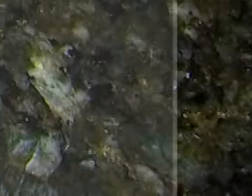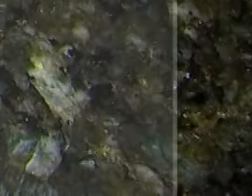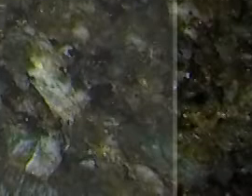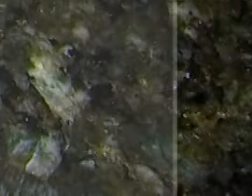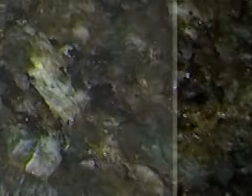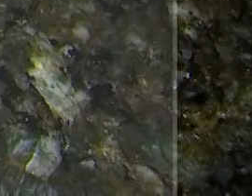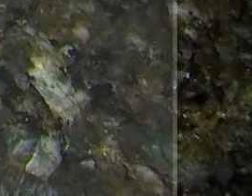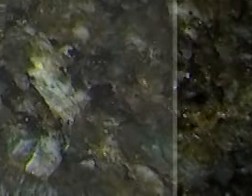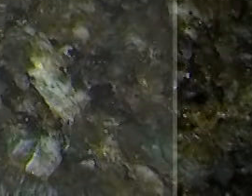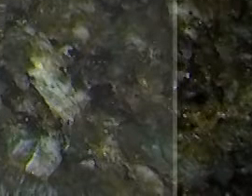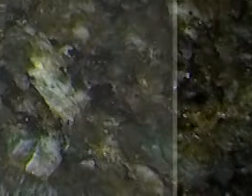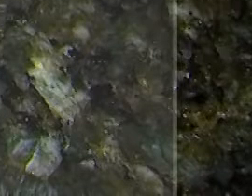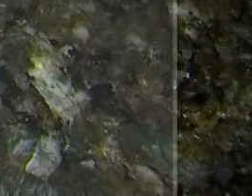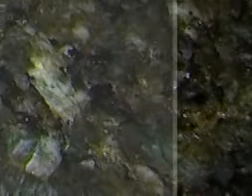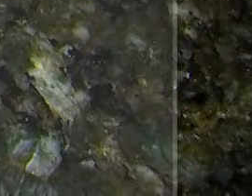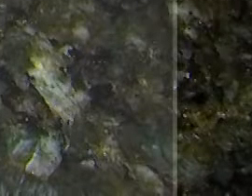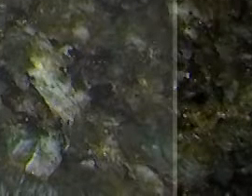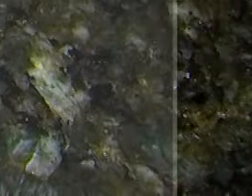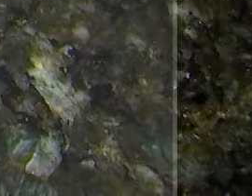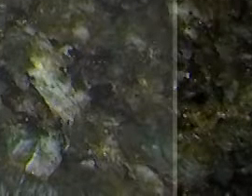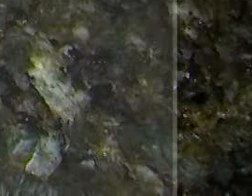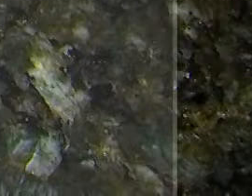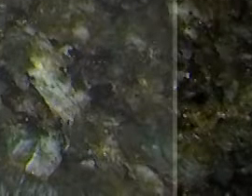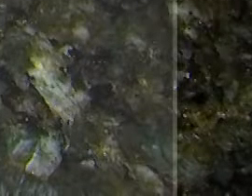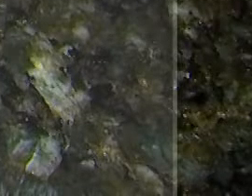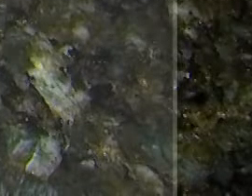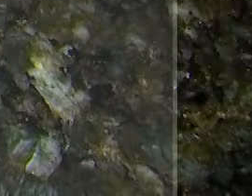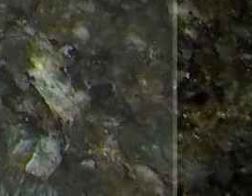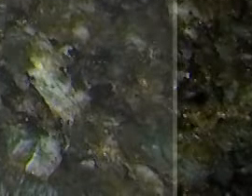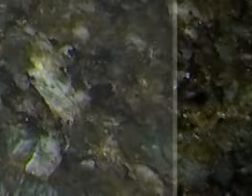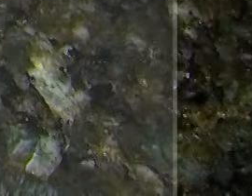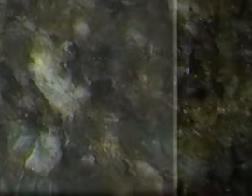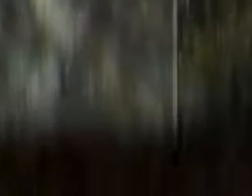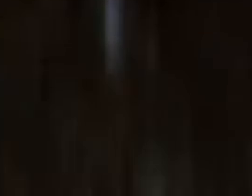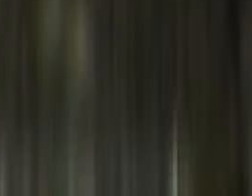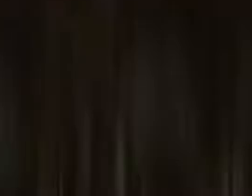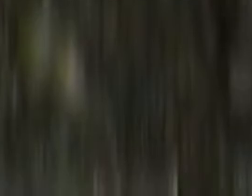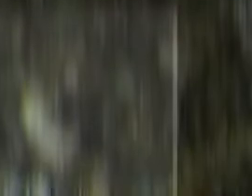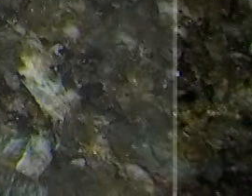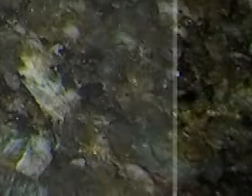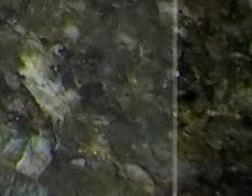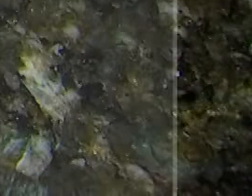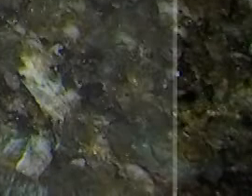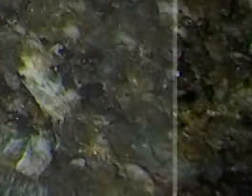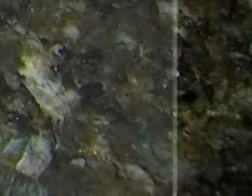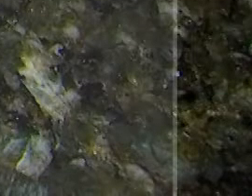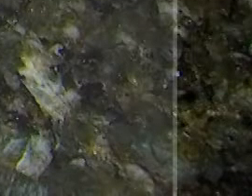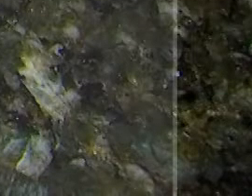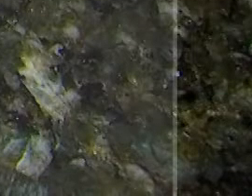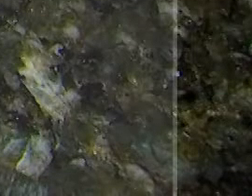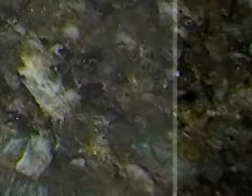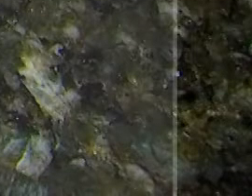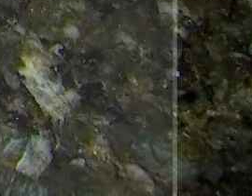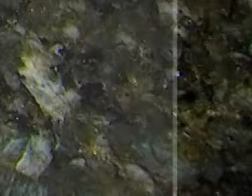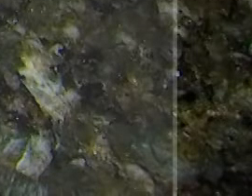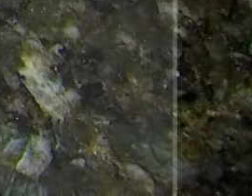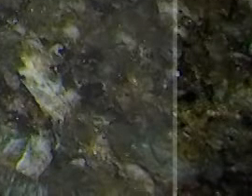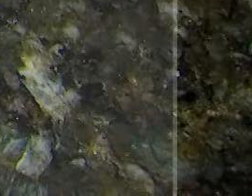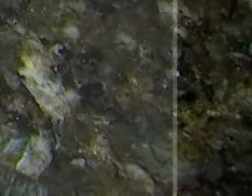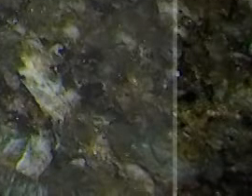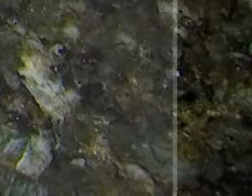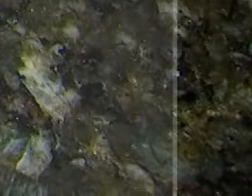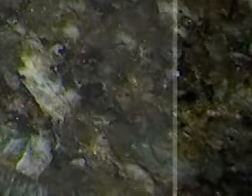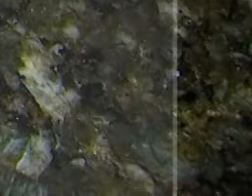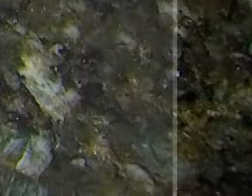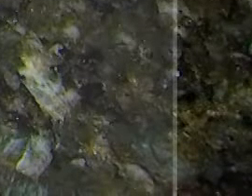150 gramas de costela desfiada, 180 gramas de molho bechamel,